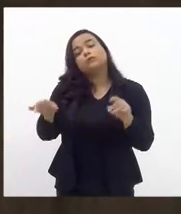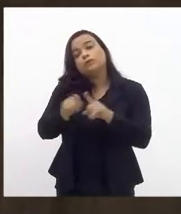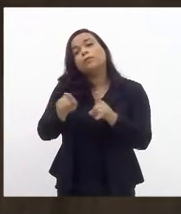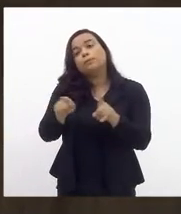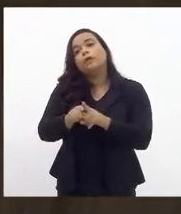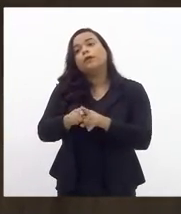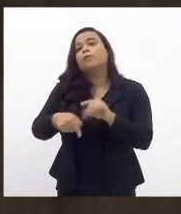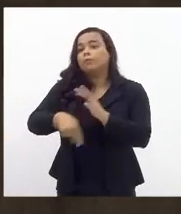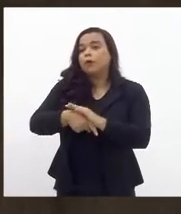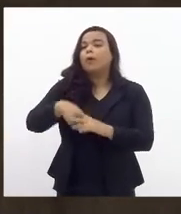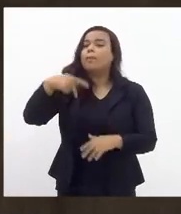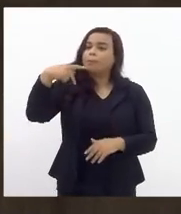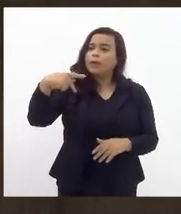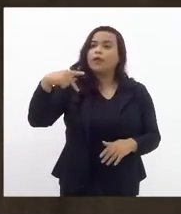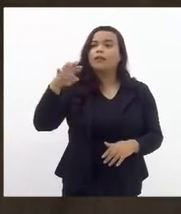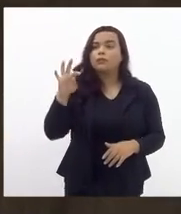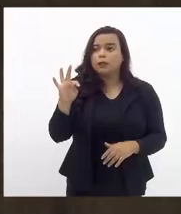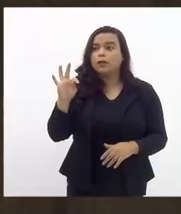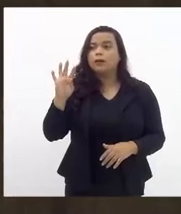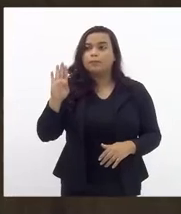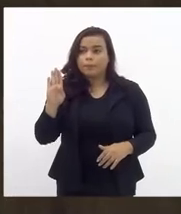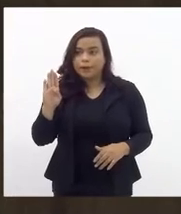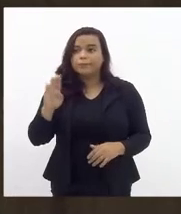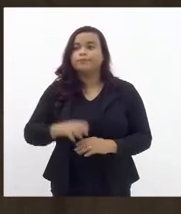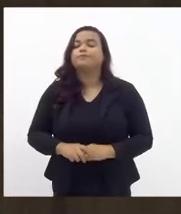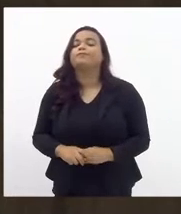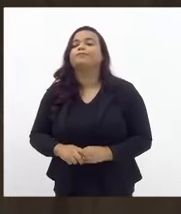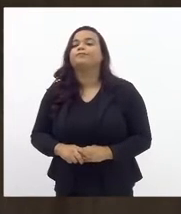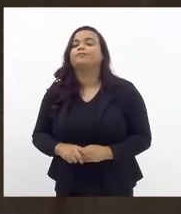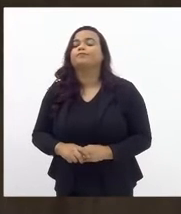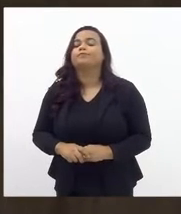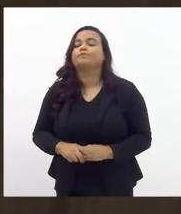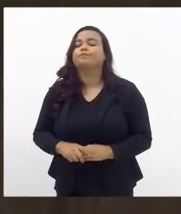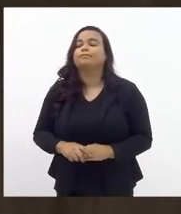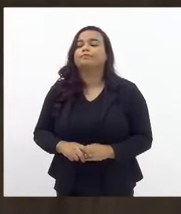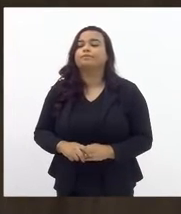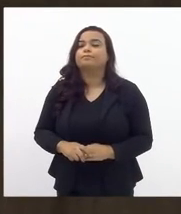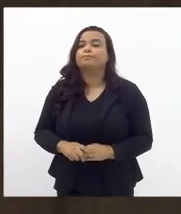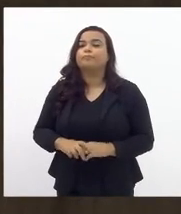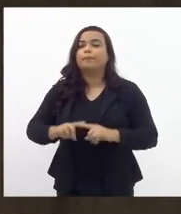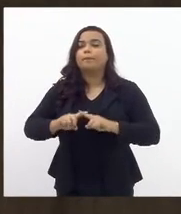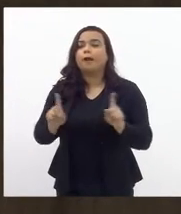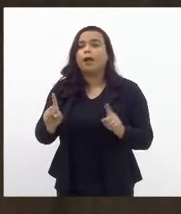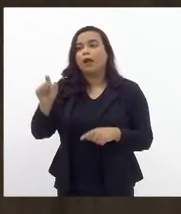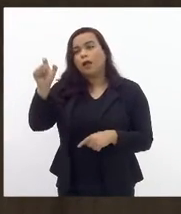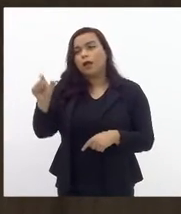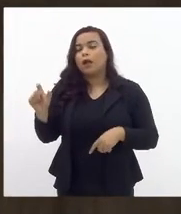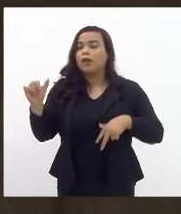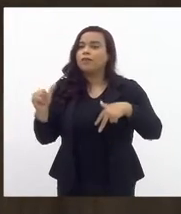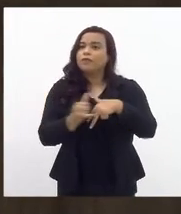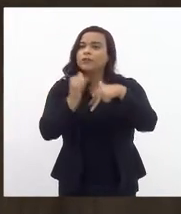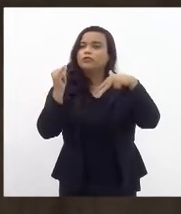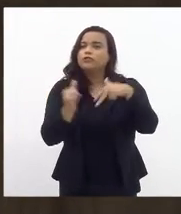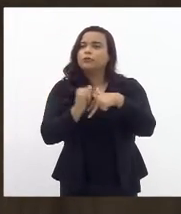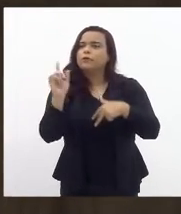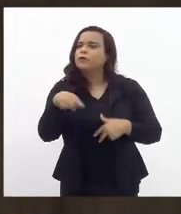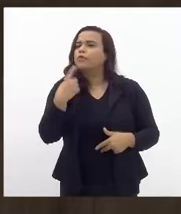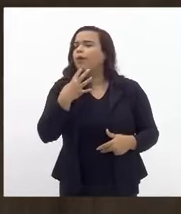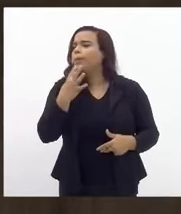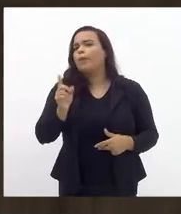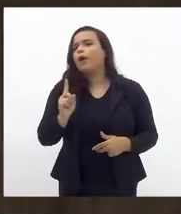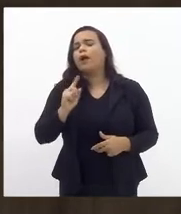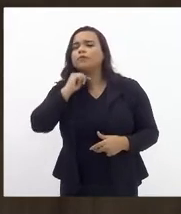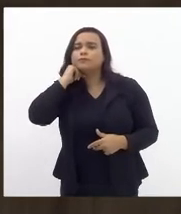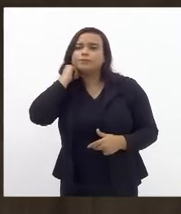inclusive do PTB. E sequer, né, a vítima da agressão nós não